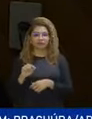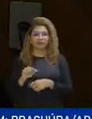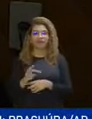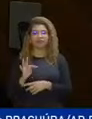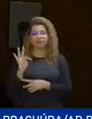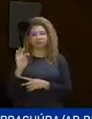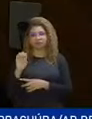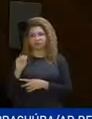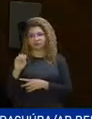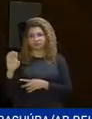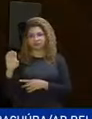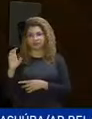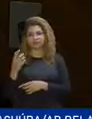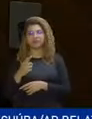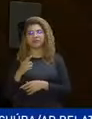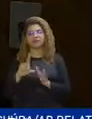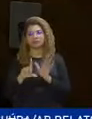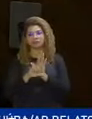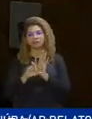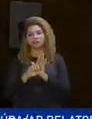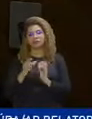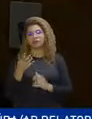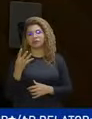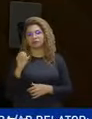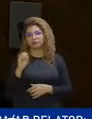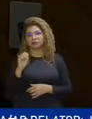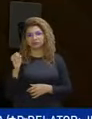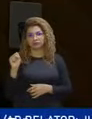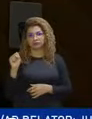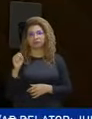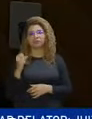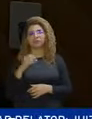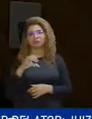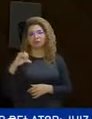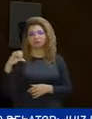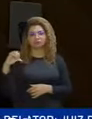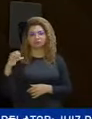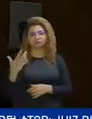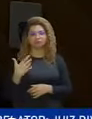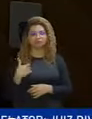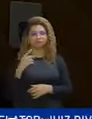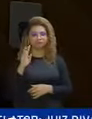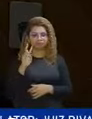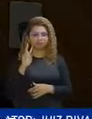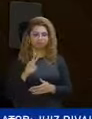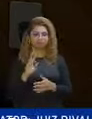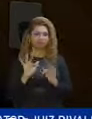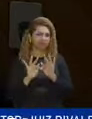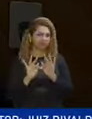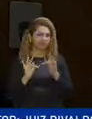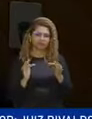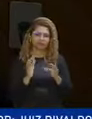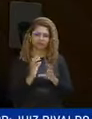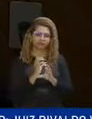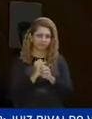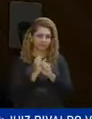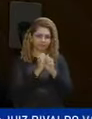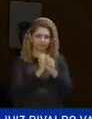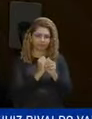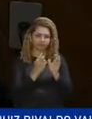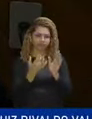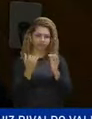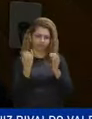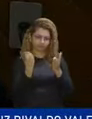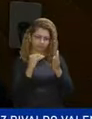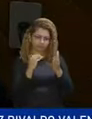ADI 4899, decidiu que a simples apresentação das contas seria o suficiente para que seja